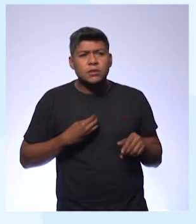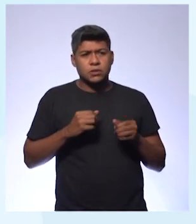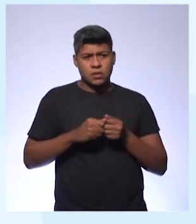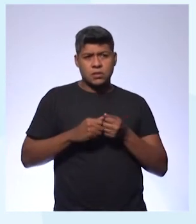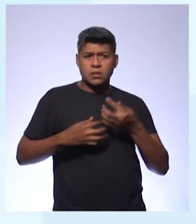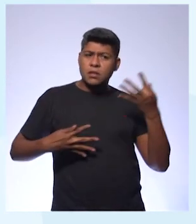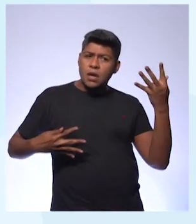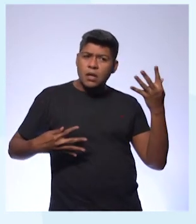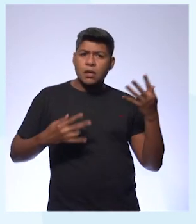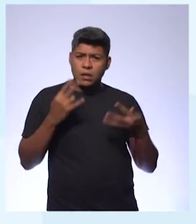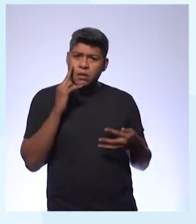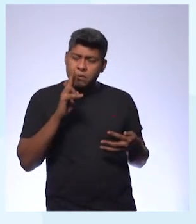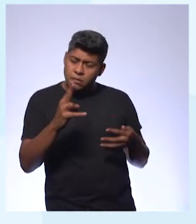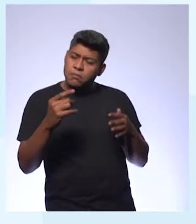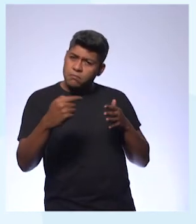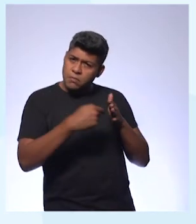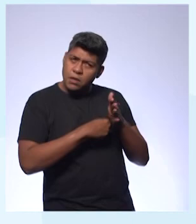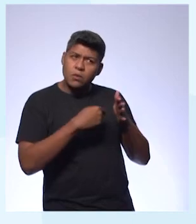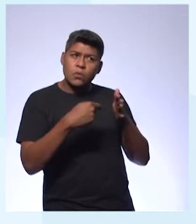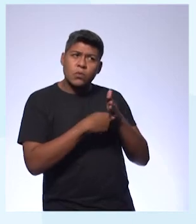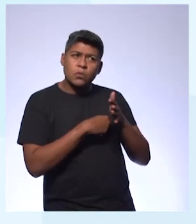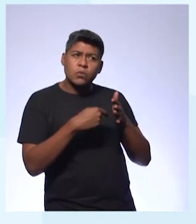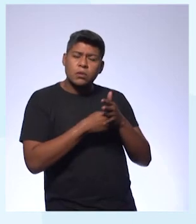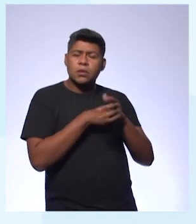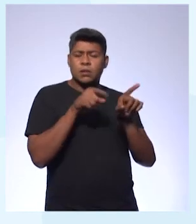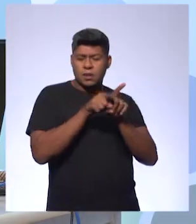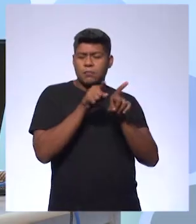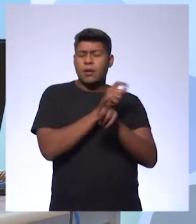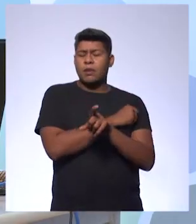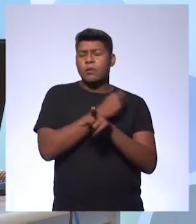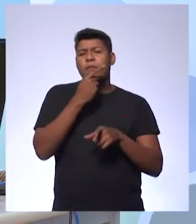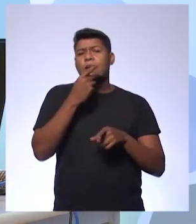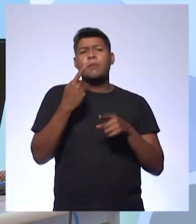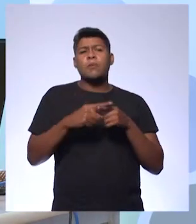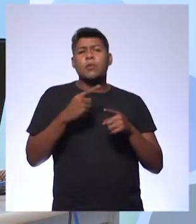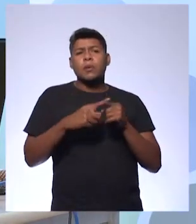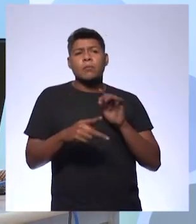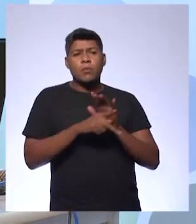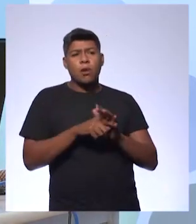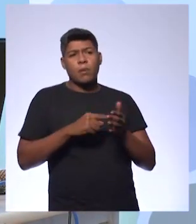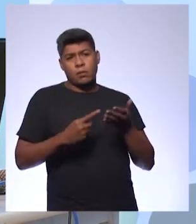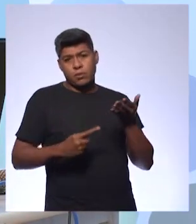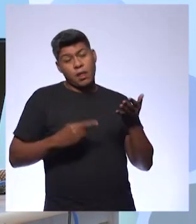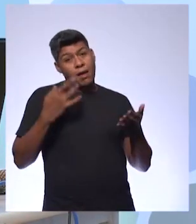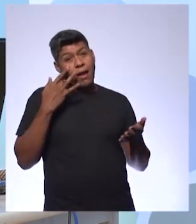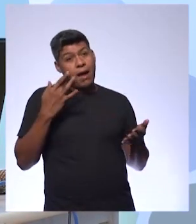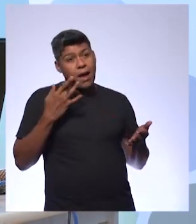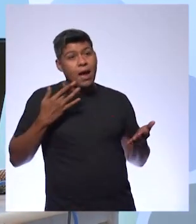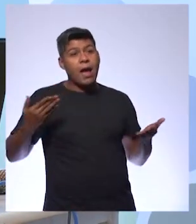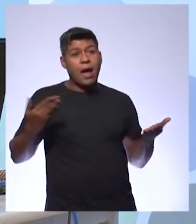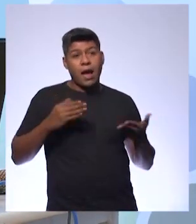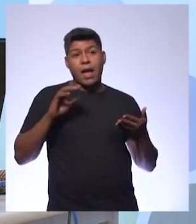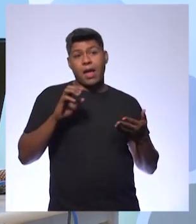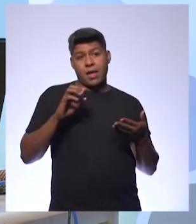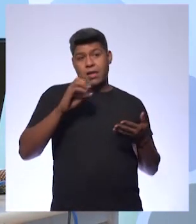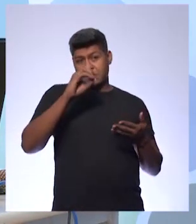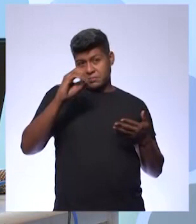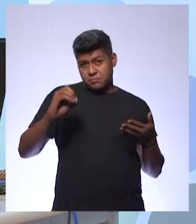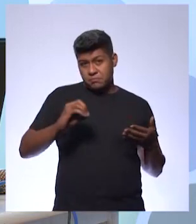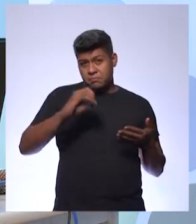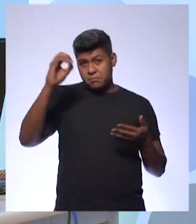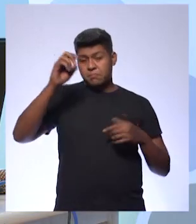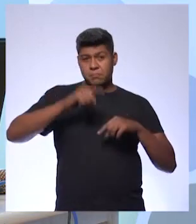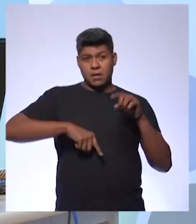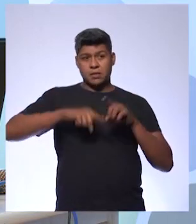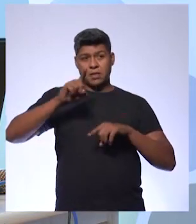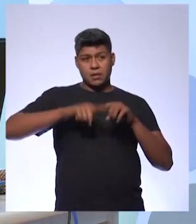chat, vira e mexe me perguntam, e até as alunas falam, por que não trabalha apostila? Eu acho que agora na EFAP, vários materiais